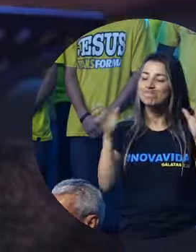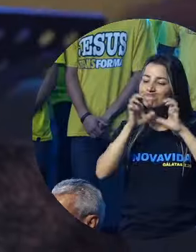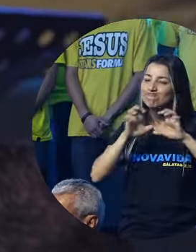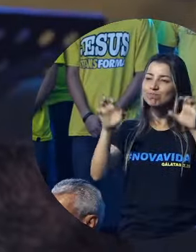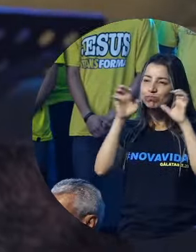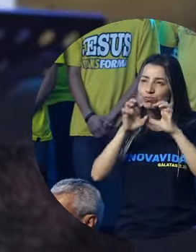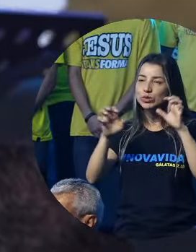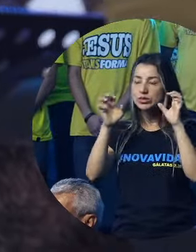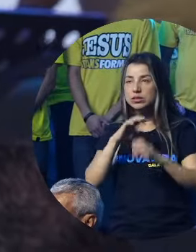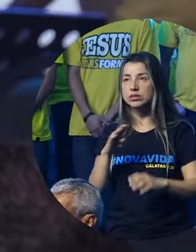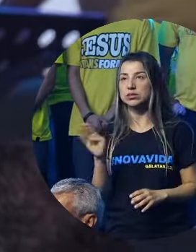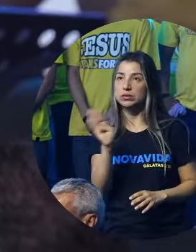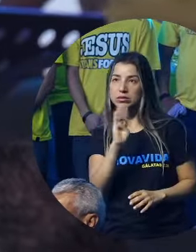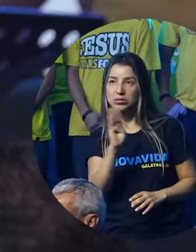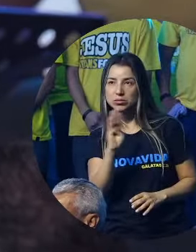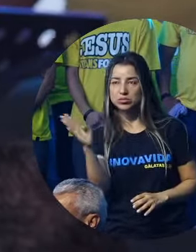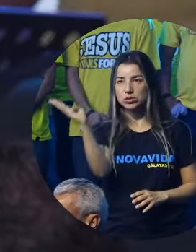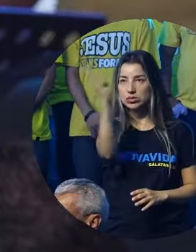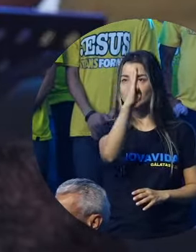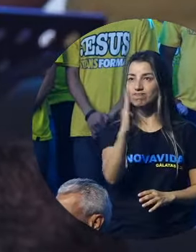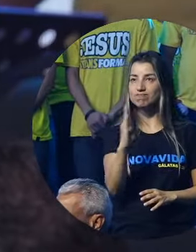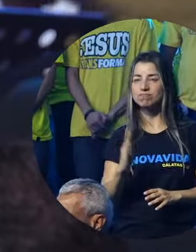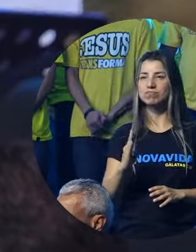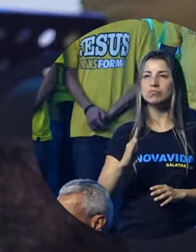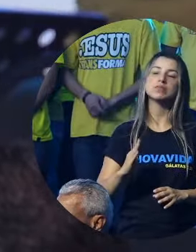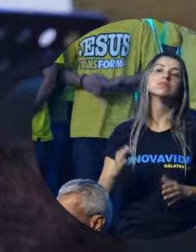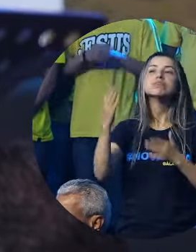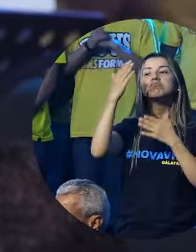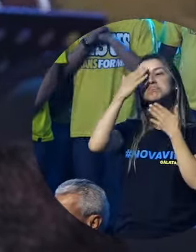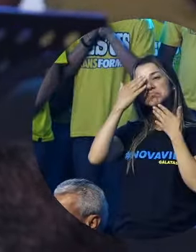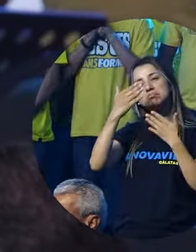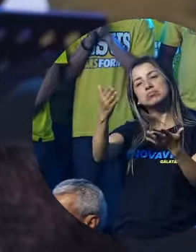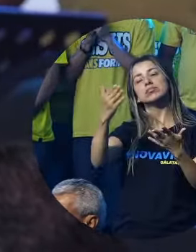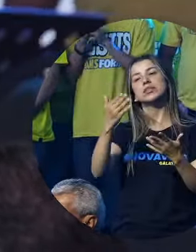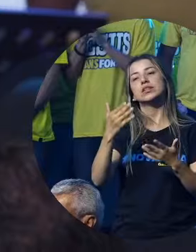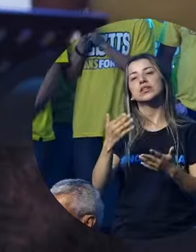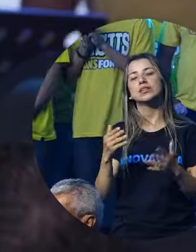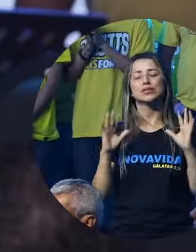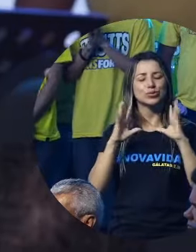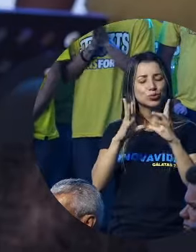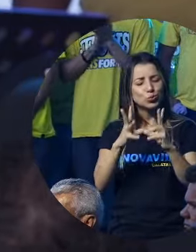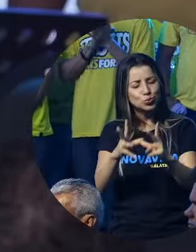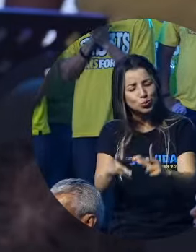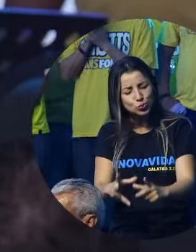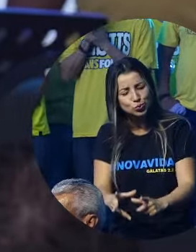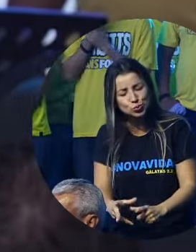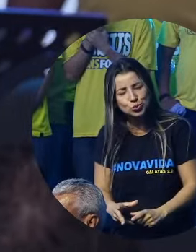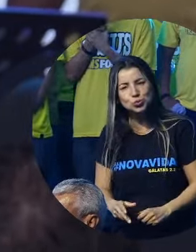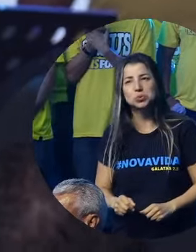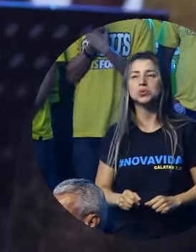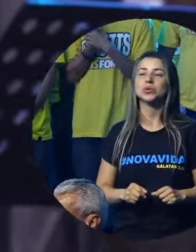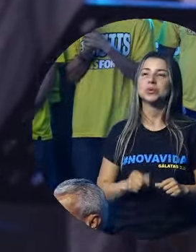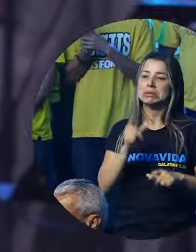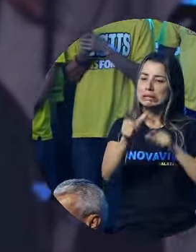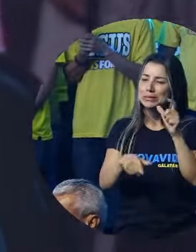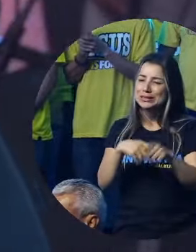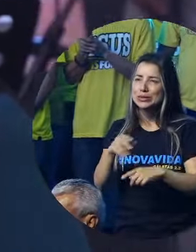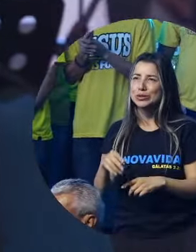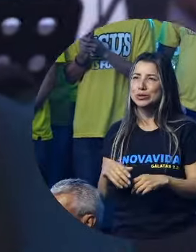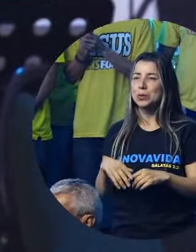Os batistas brasileiros agradecem, toda a equipe, mais de